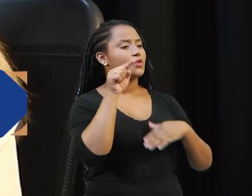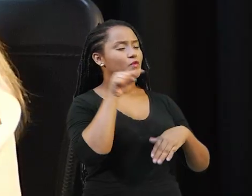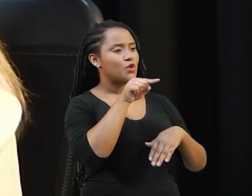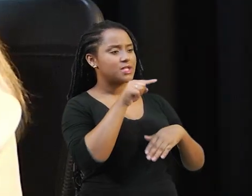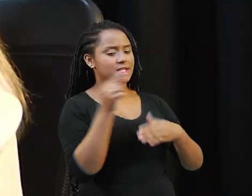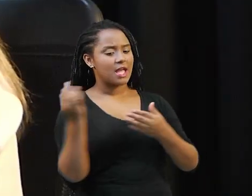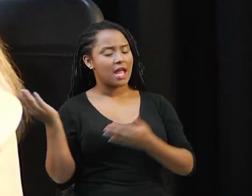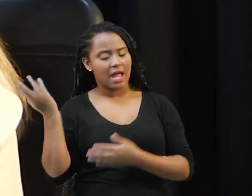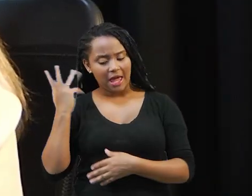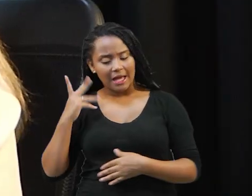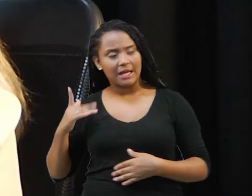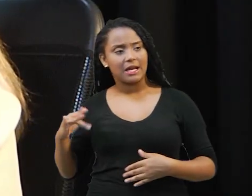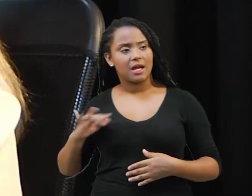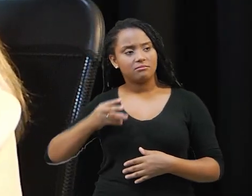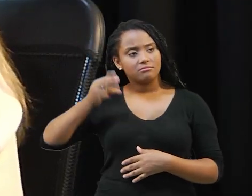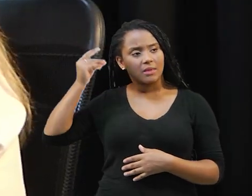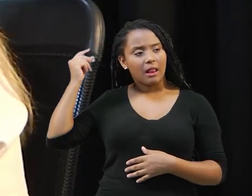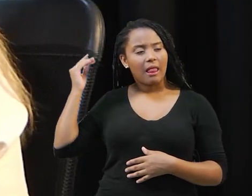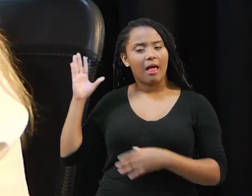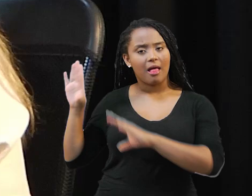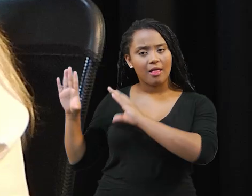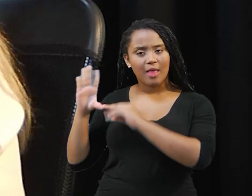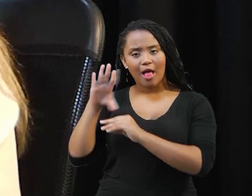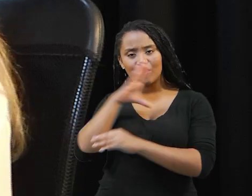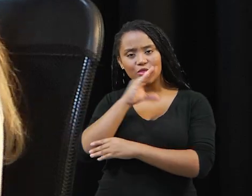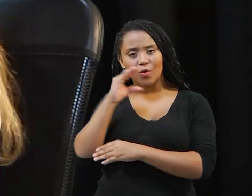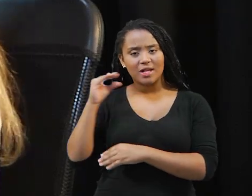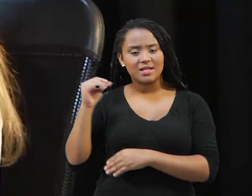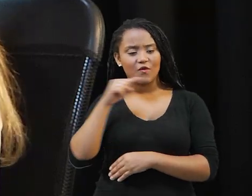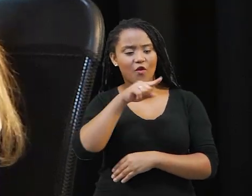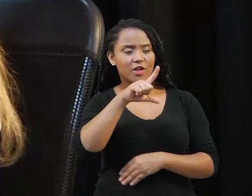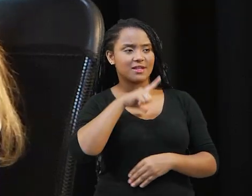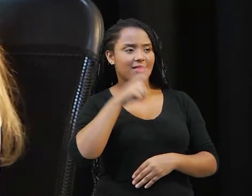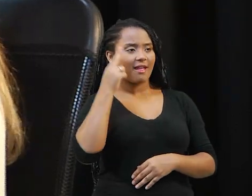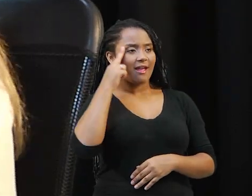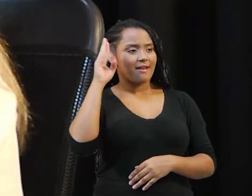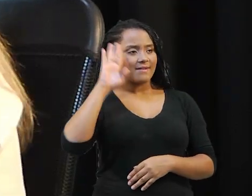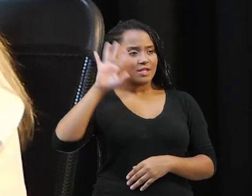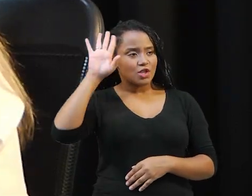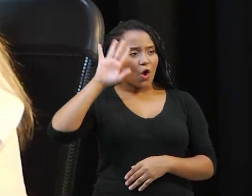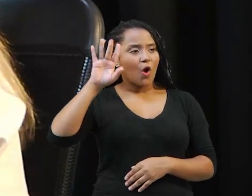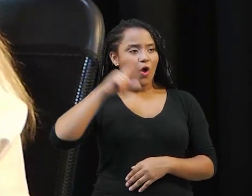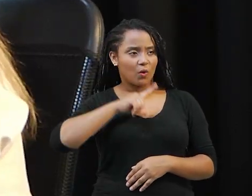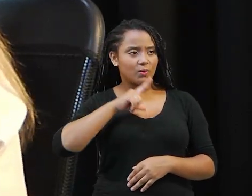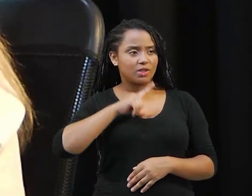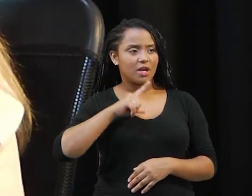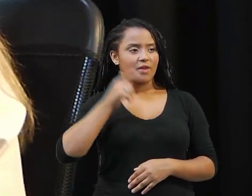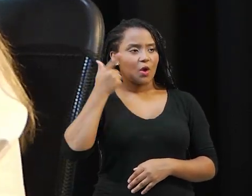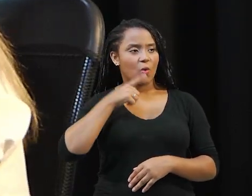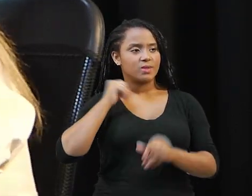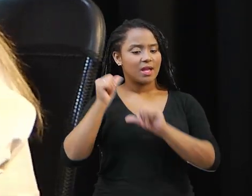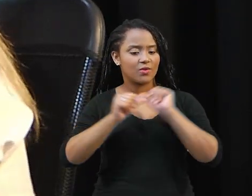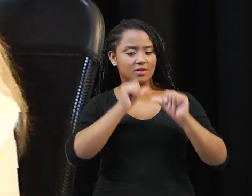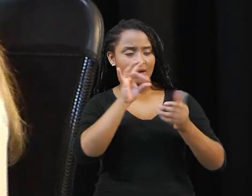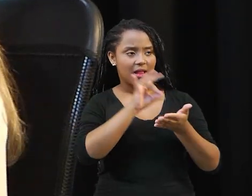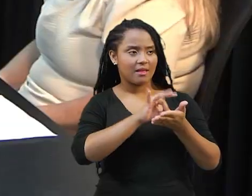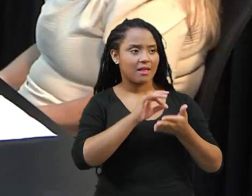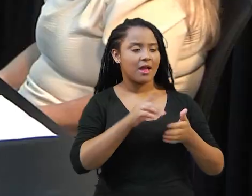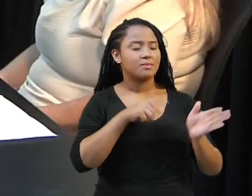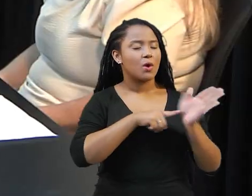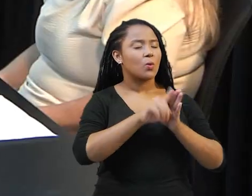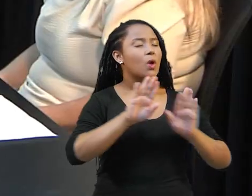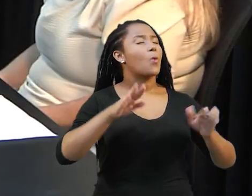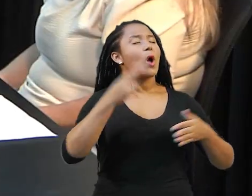na adolescência, você teve algum sonho que você conseguiu assim realizar? Que sonhos você tinha?